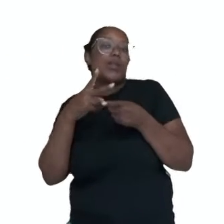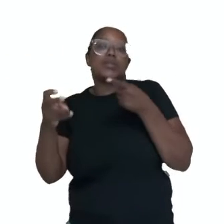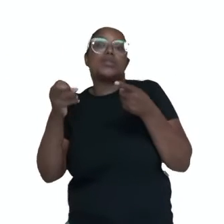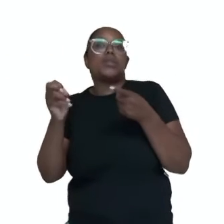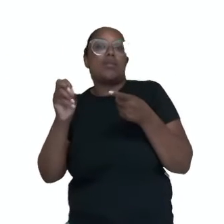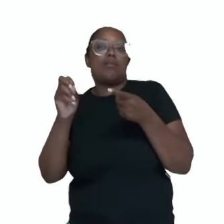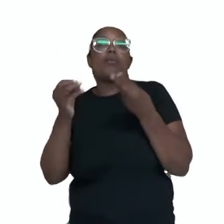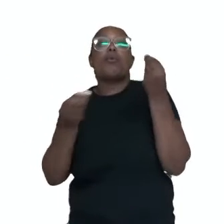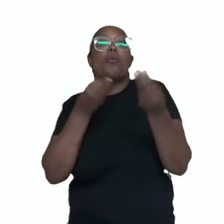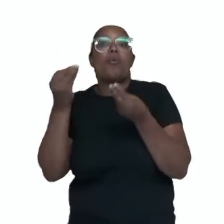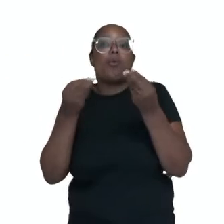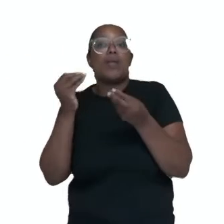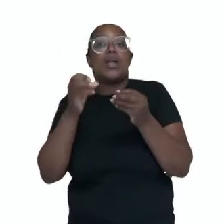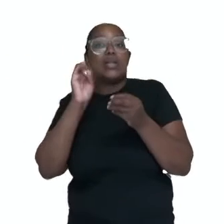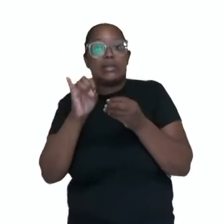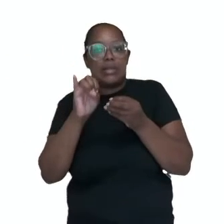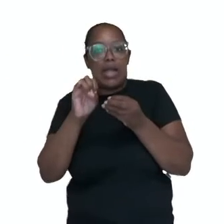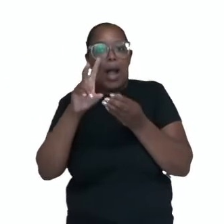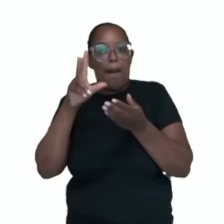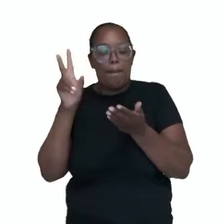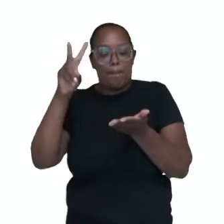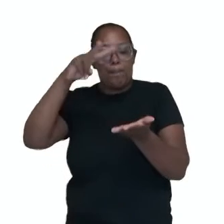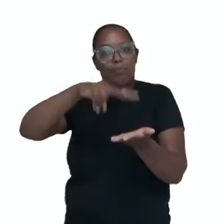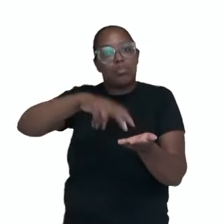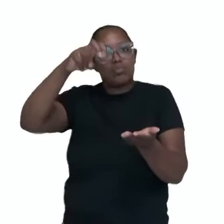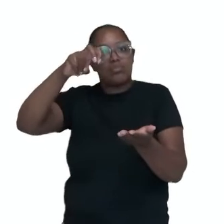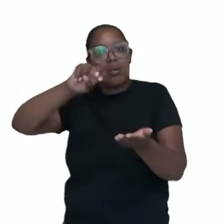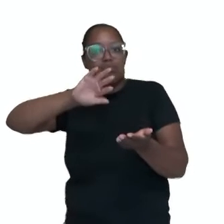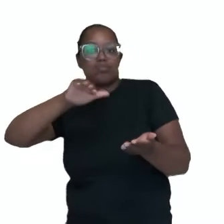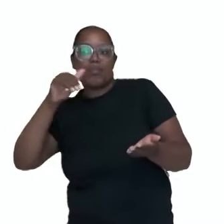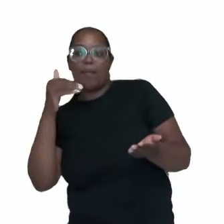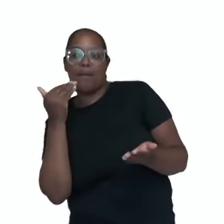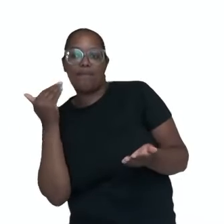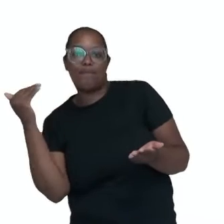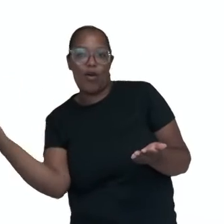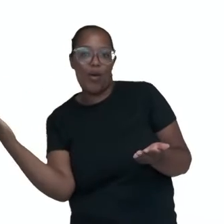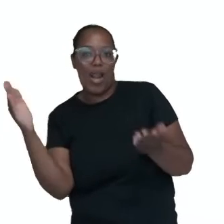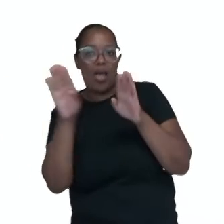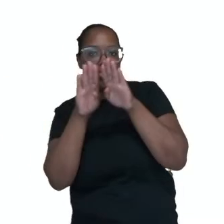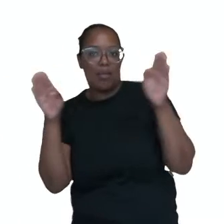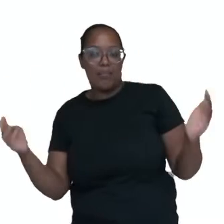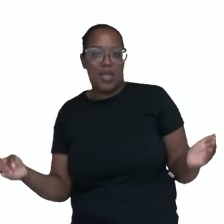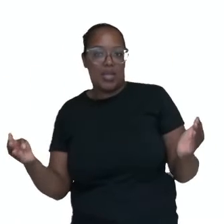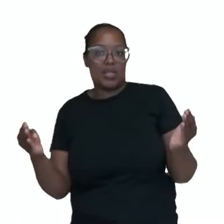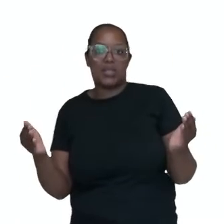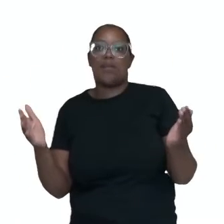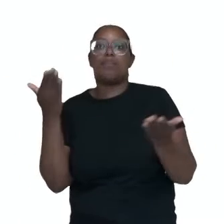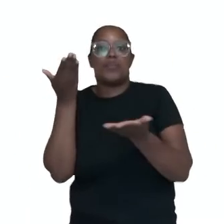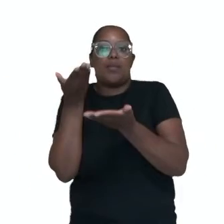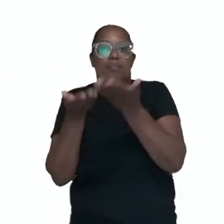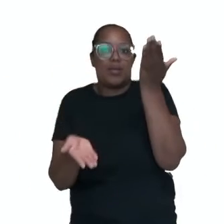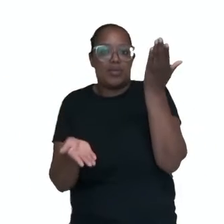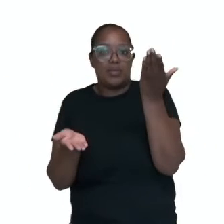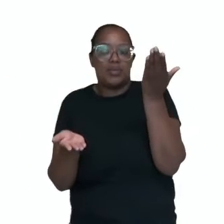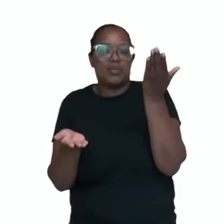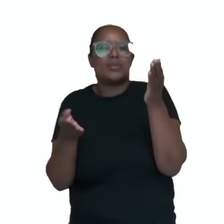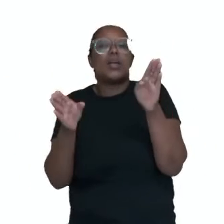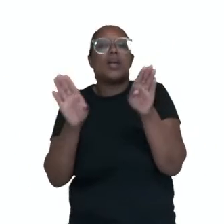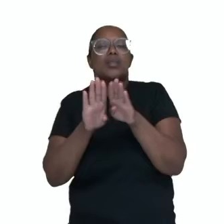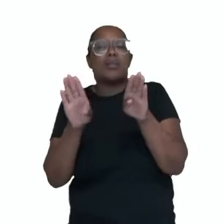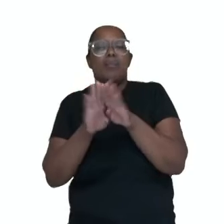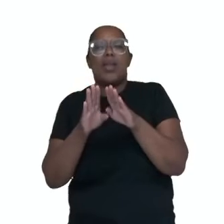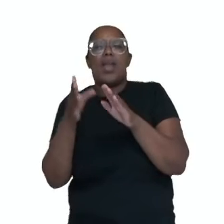a bola para fora da mesa, né? Quando o adversário não alcança a bola, deixa a